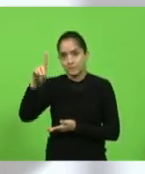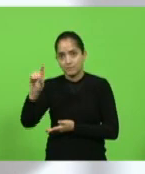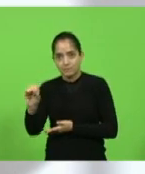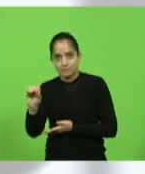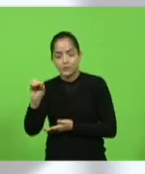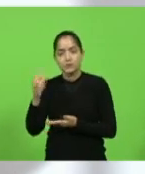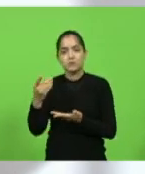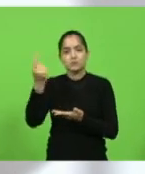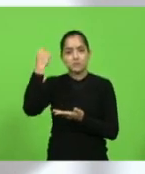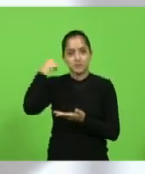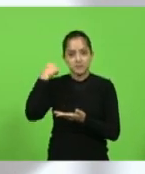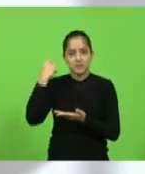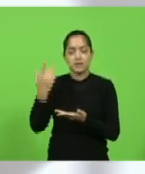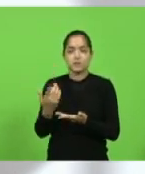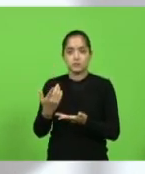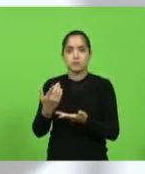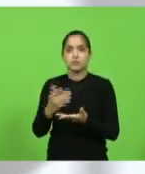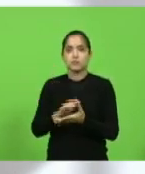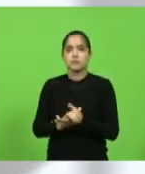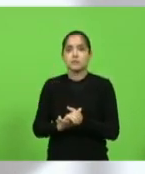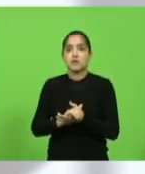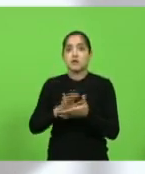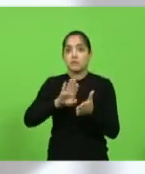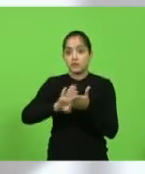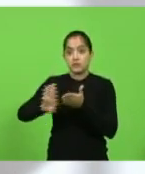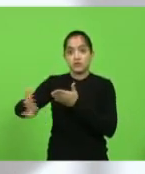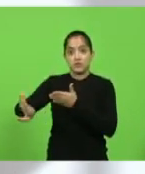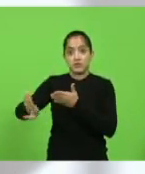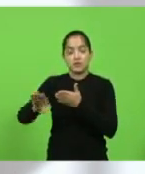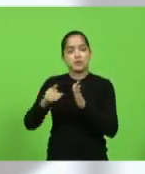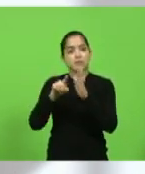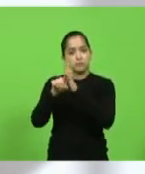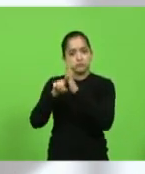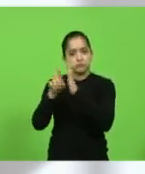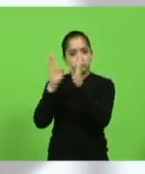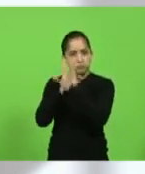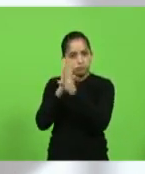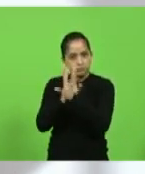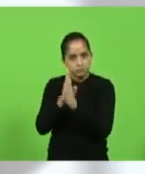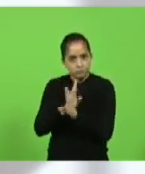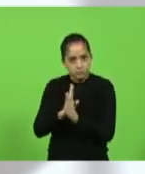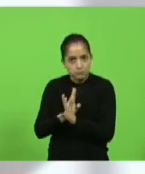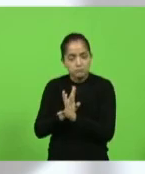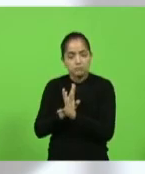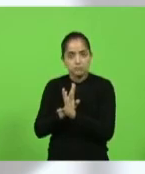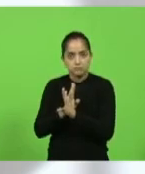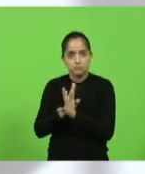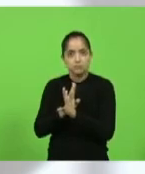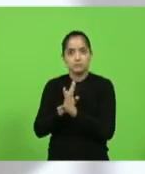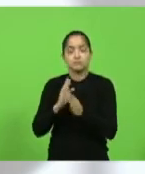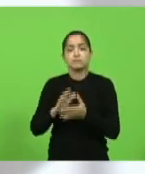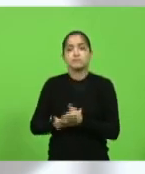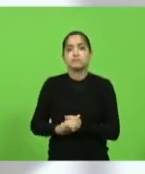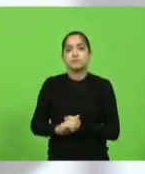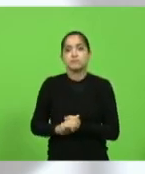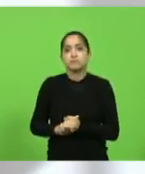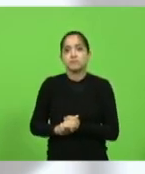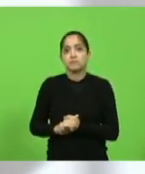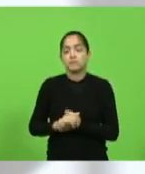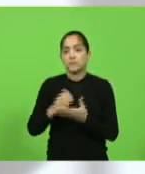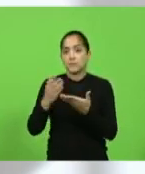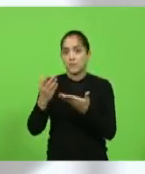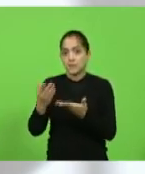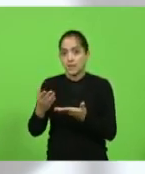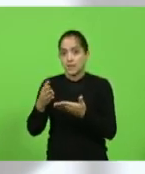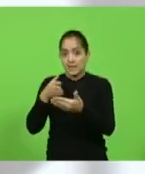Congresso Federal, foi apeado do poder após investigação e o processamento das casas legislativas federais, restando